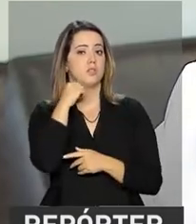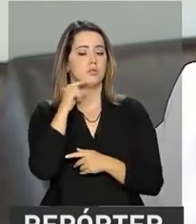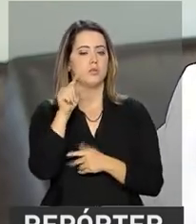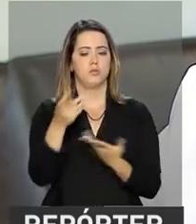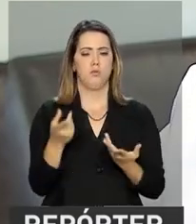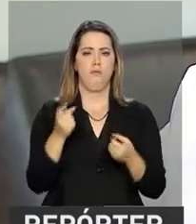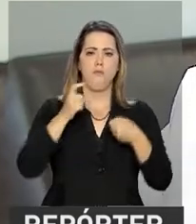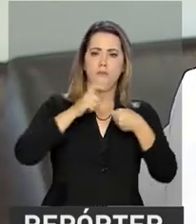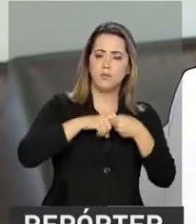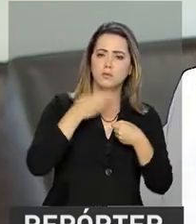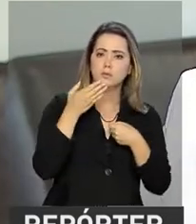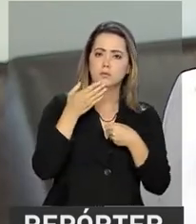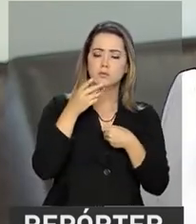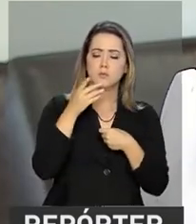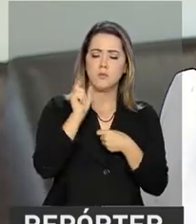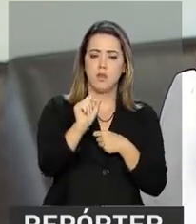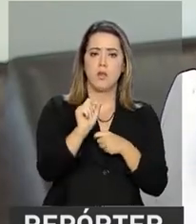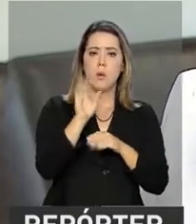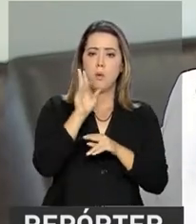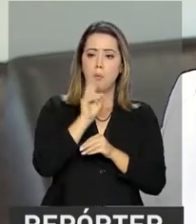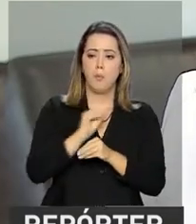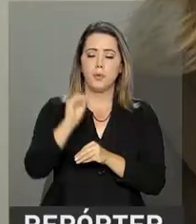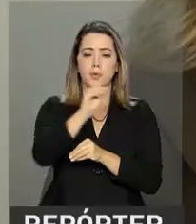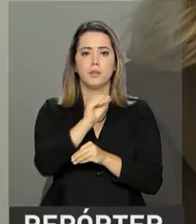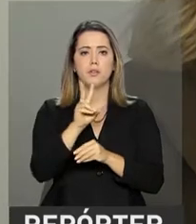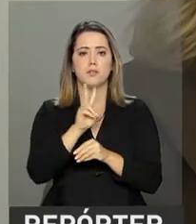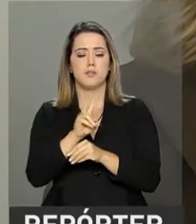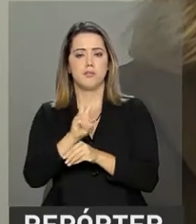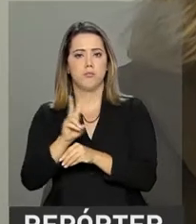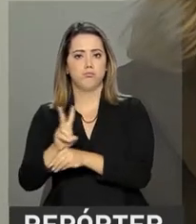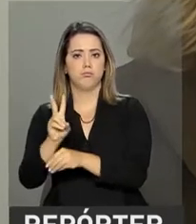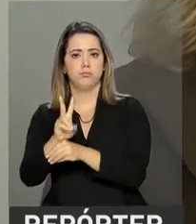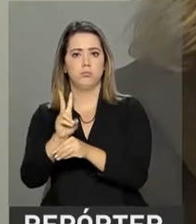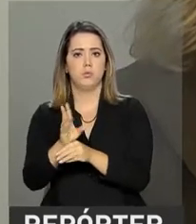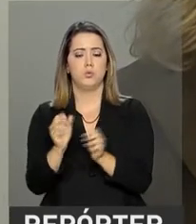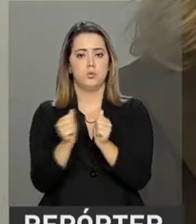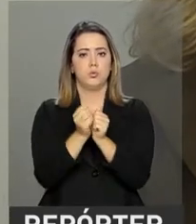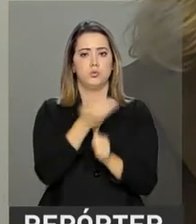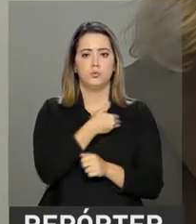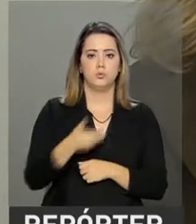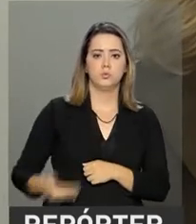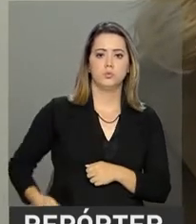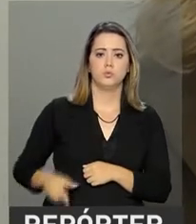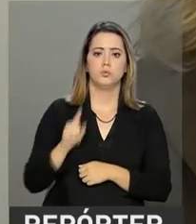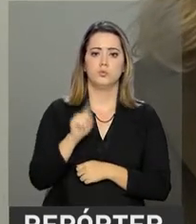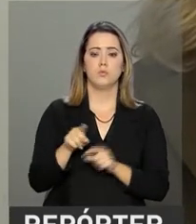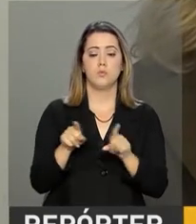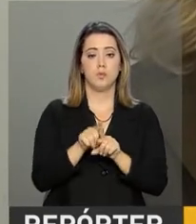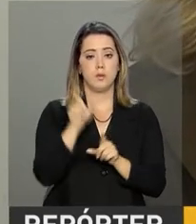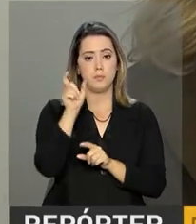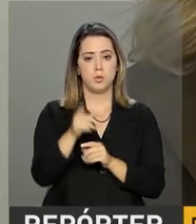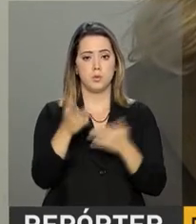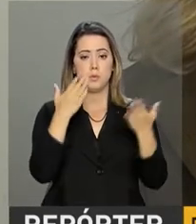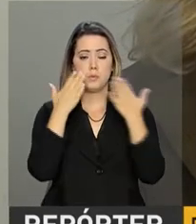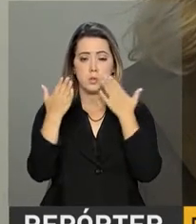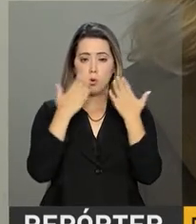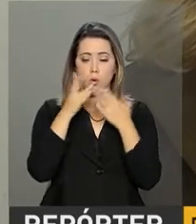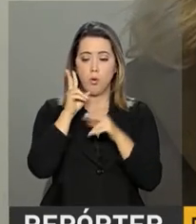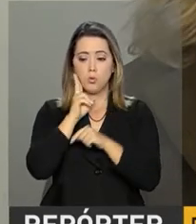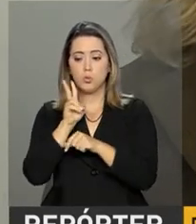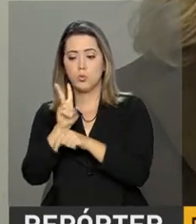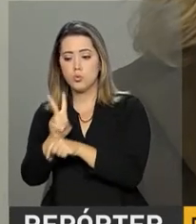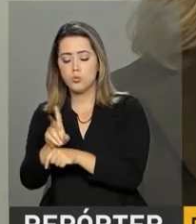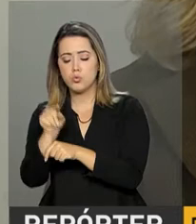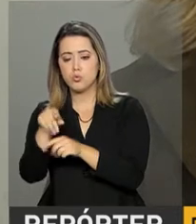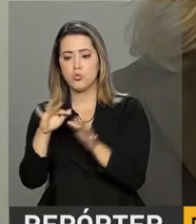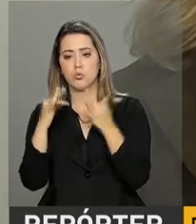uma função de proteção provisória do Estado. O psicólogo, ele não acompanha só a criança, ele acompanha também